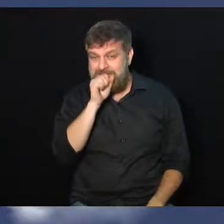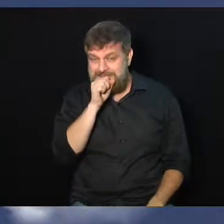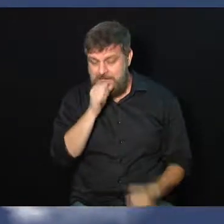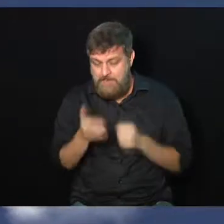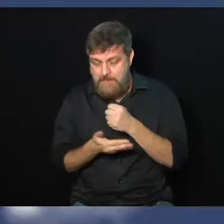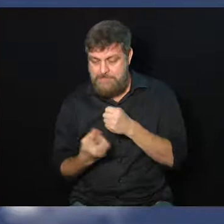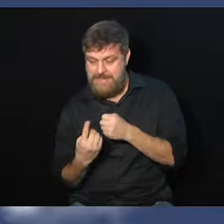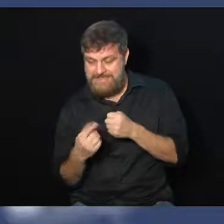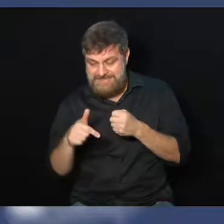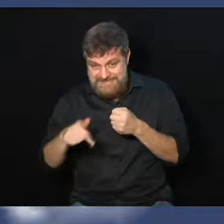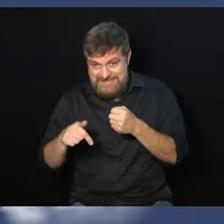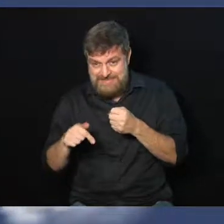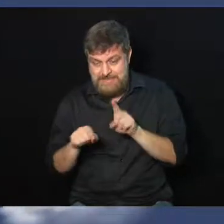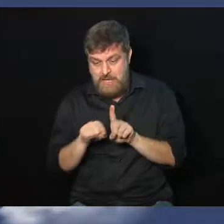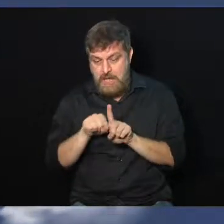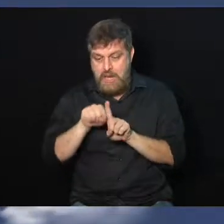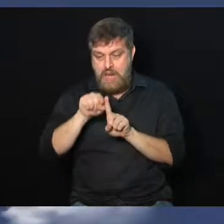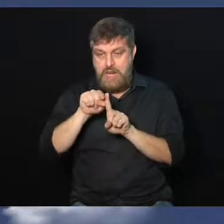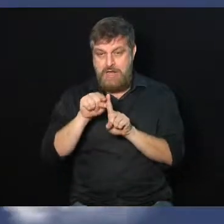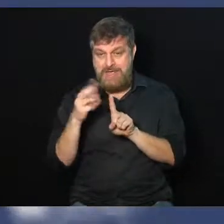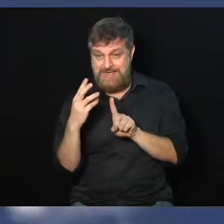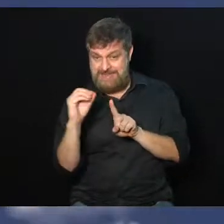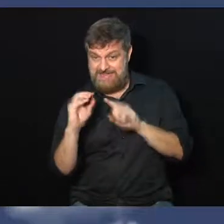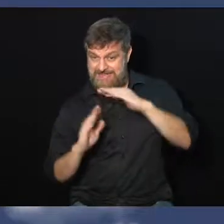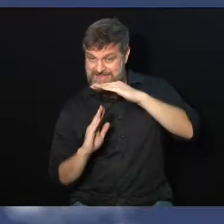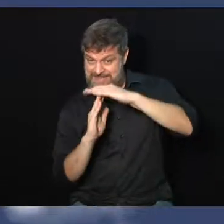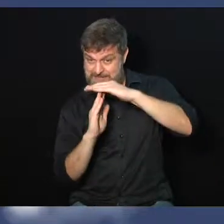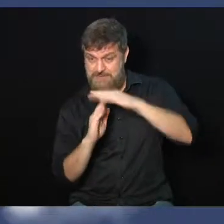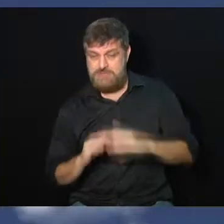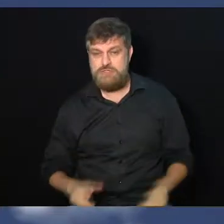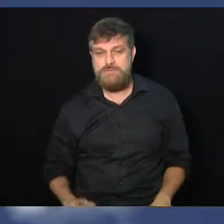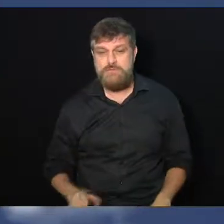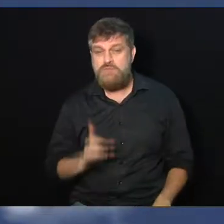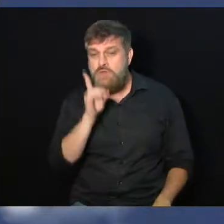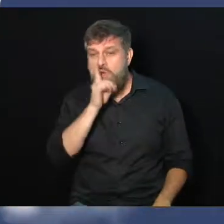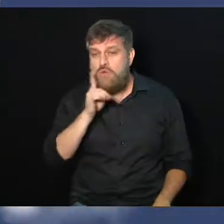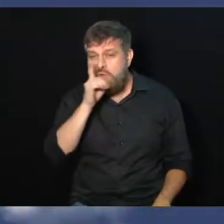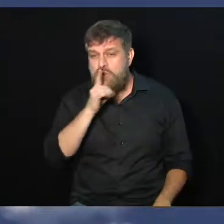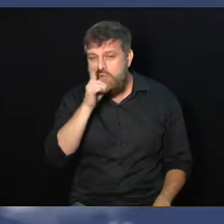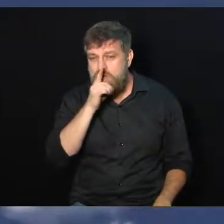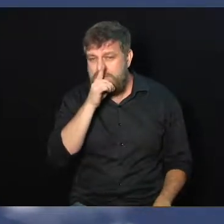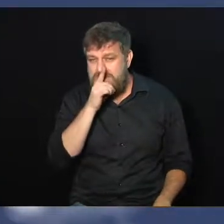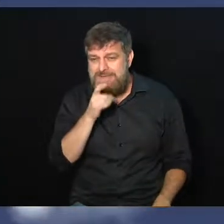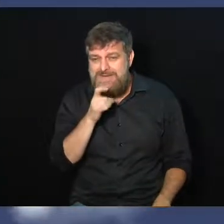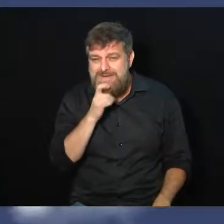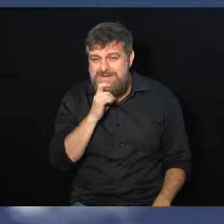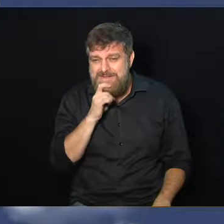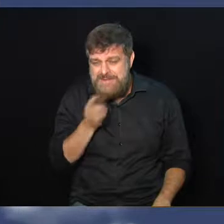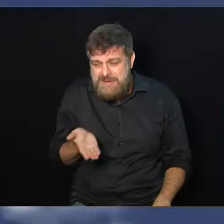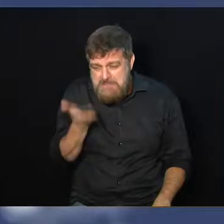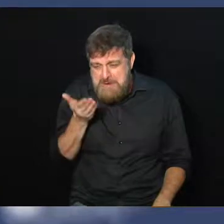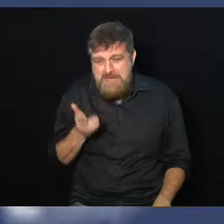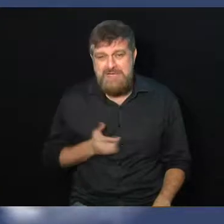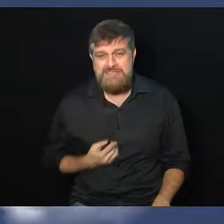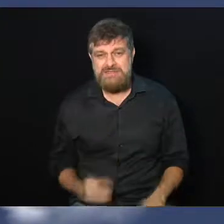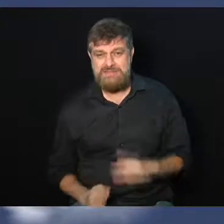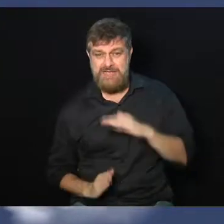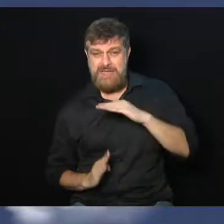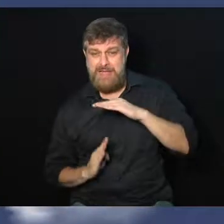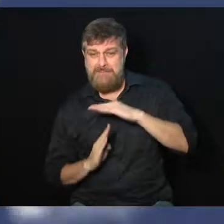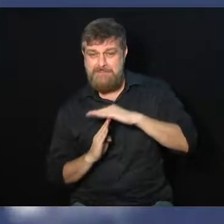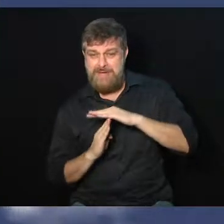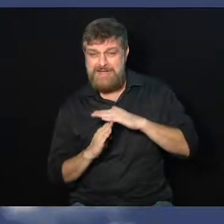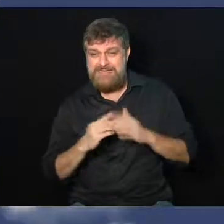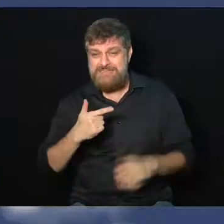de 17 e máxima de 31 graus. E no domingo, um pouquinho mais frio, mínima de 16 e a